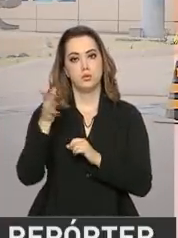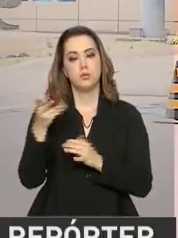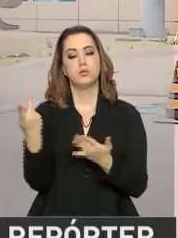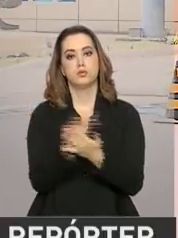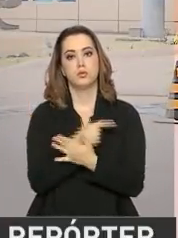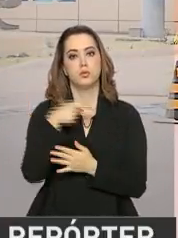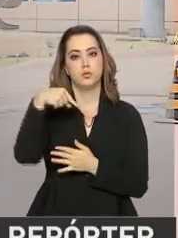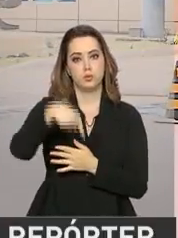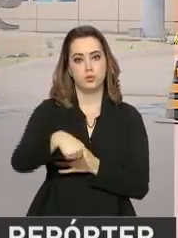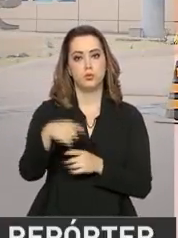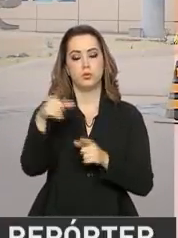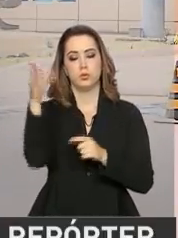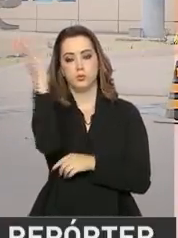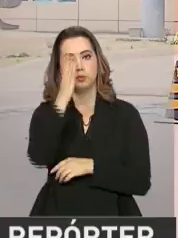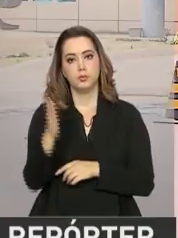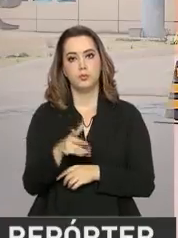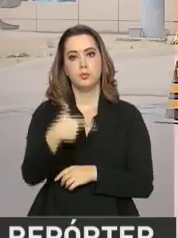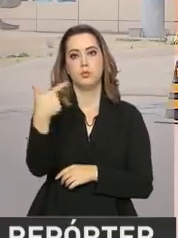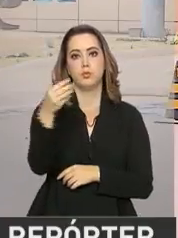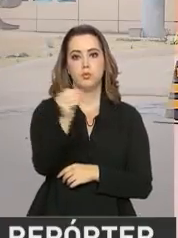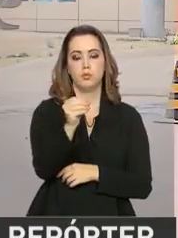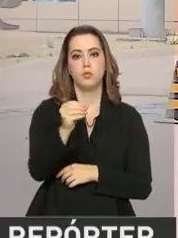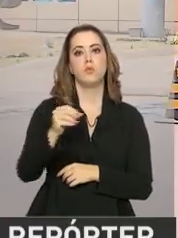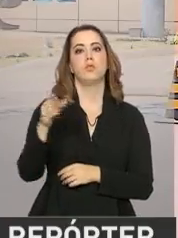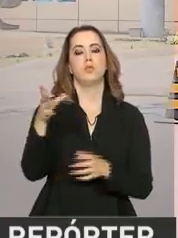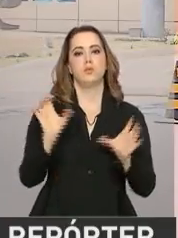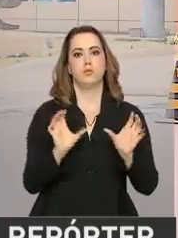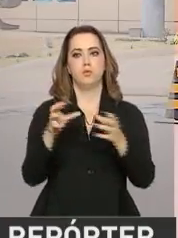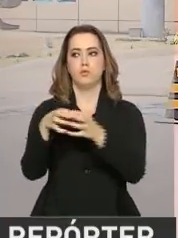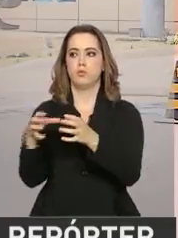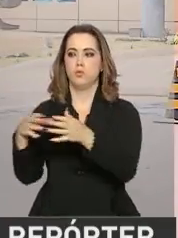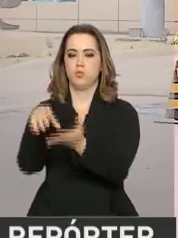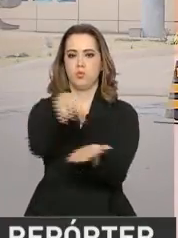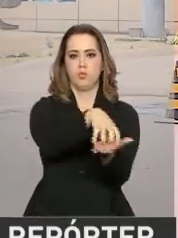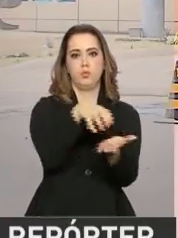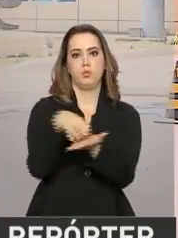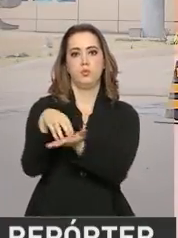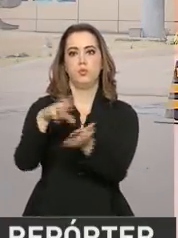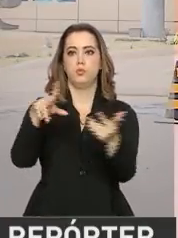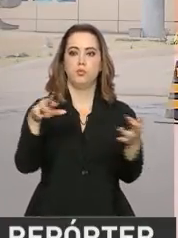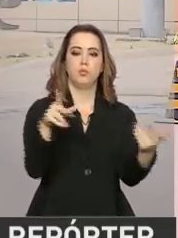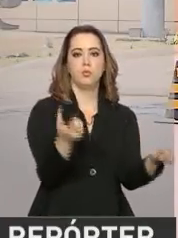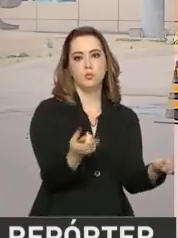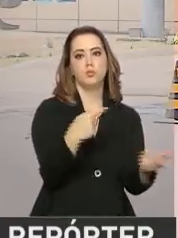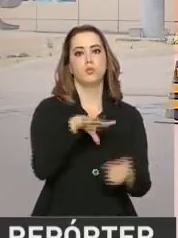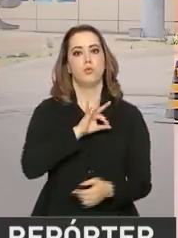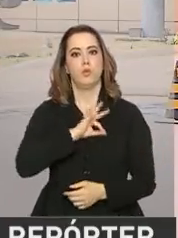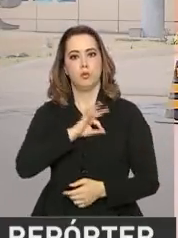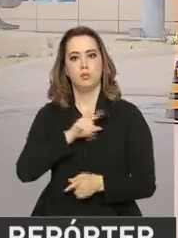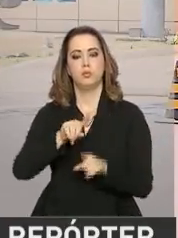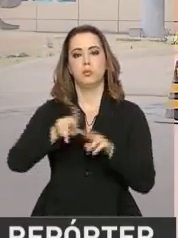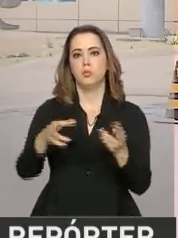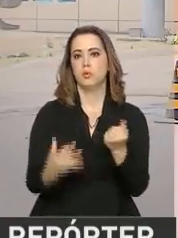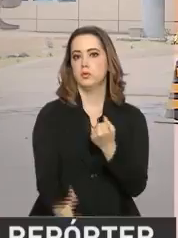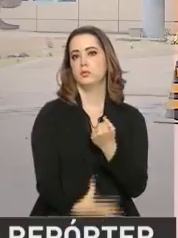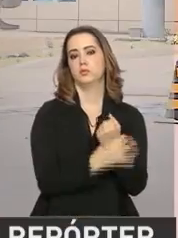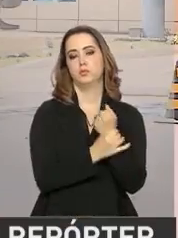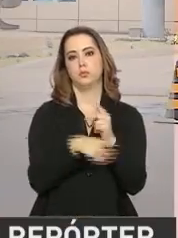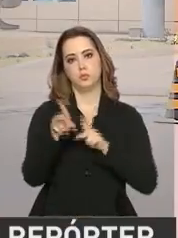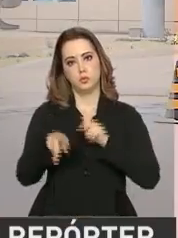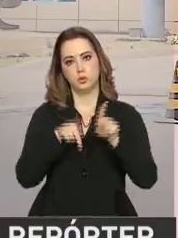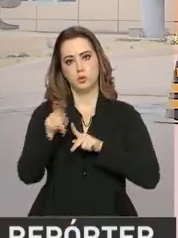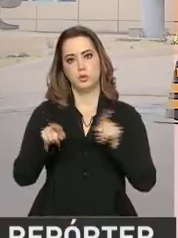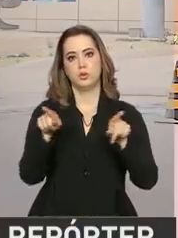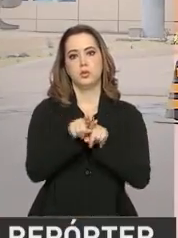instituições estão trabalhando juntas incluindo Segurança Pública Forças Armadas e Defesa Civil é também a